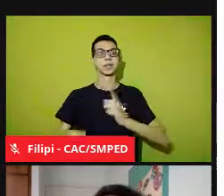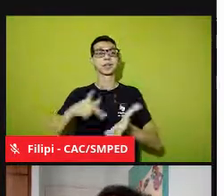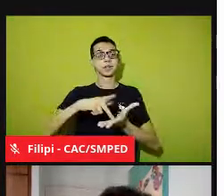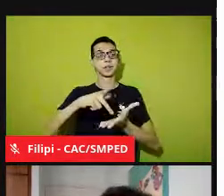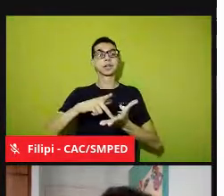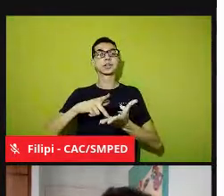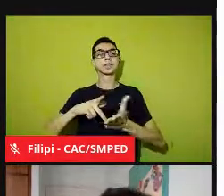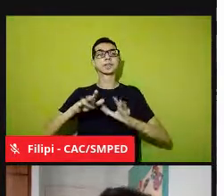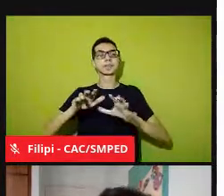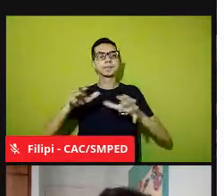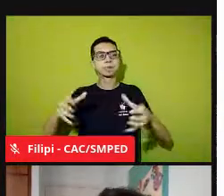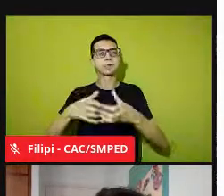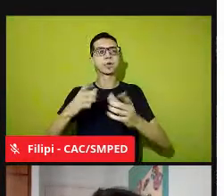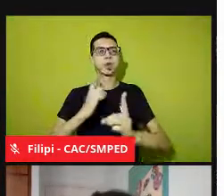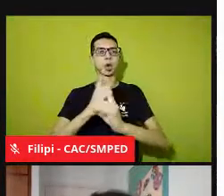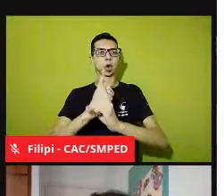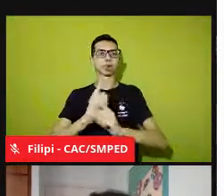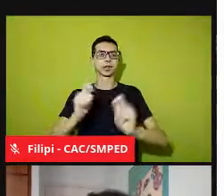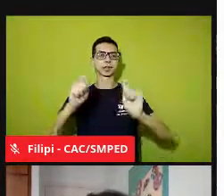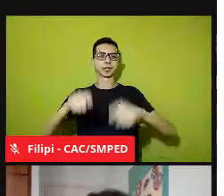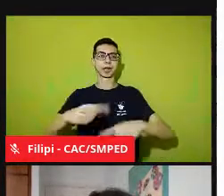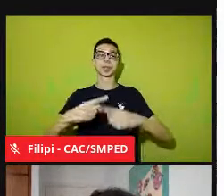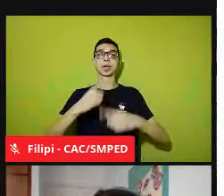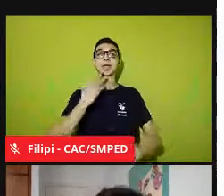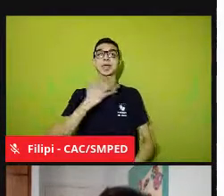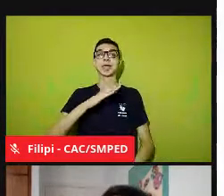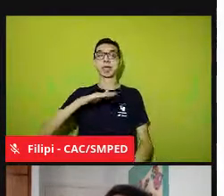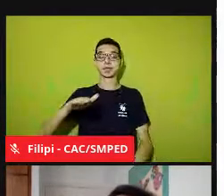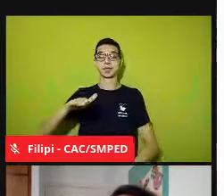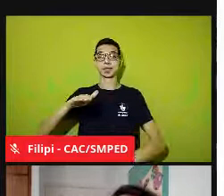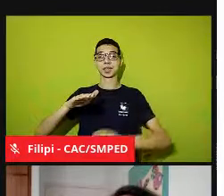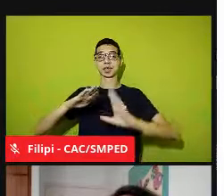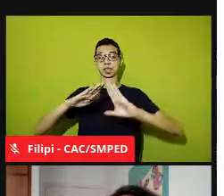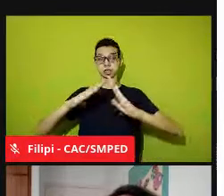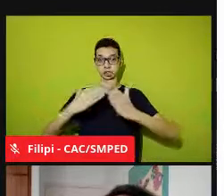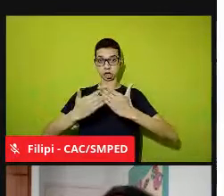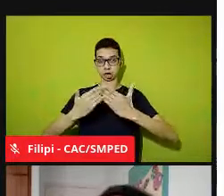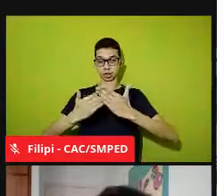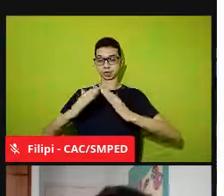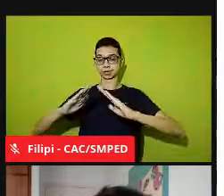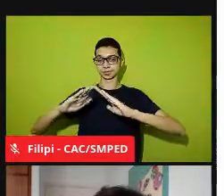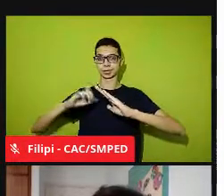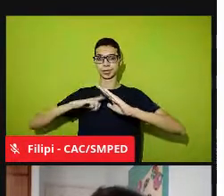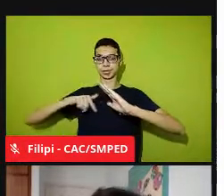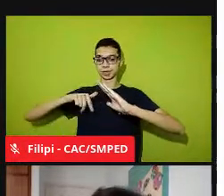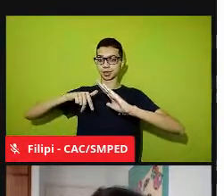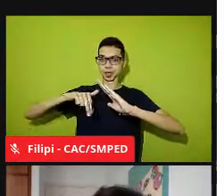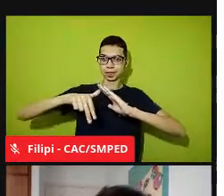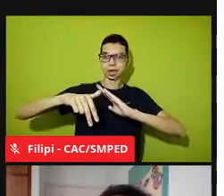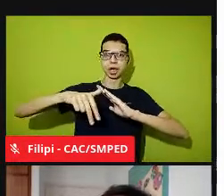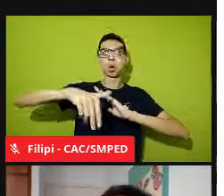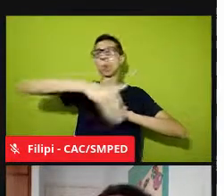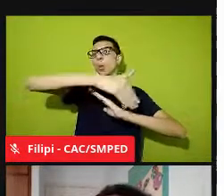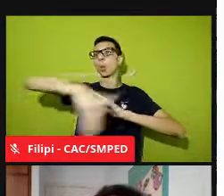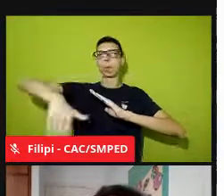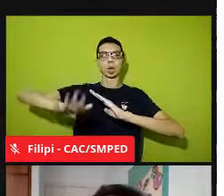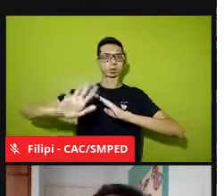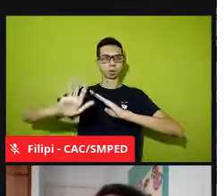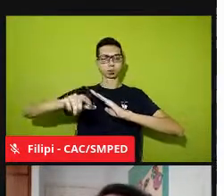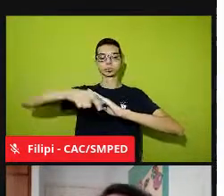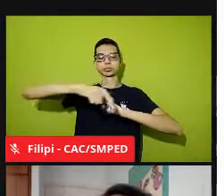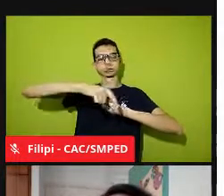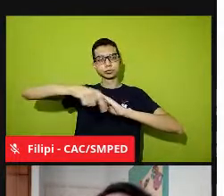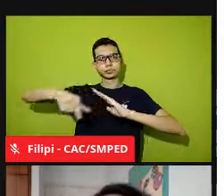A criança, que ela já sai da escola, ela não cai diretamente na rua, então tem um lugar também de segurança viária, né? Com esse